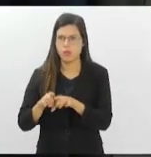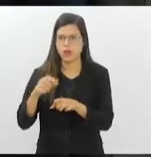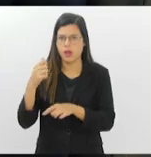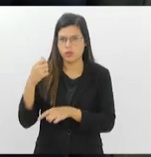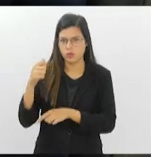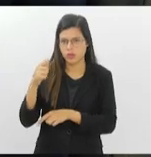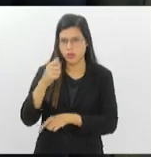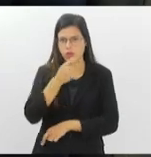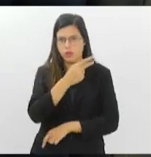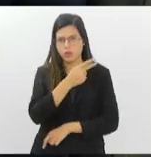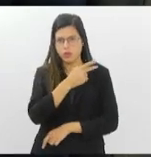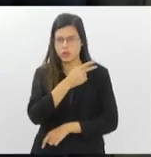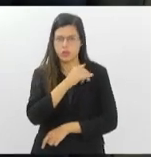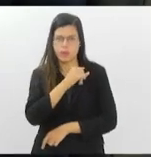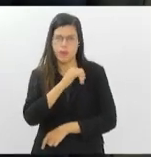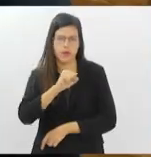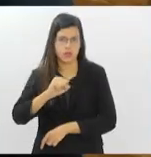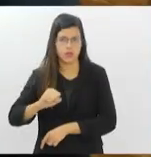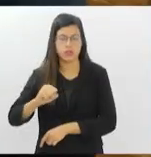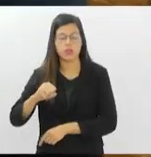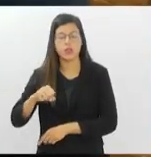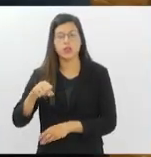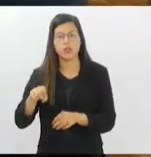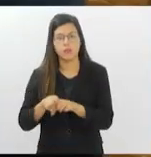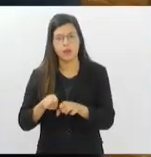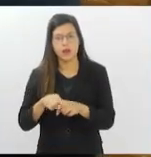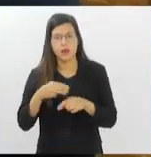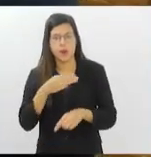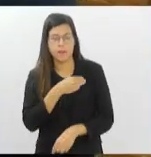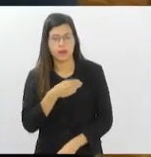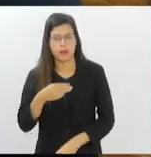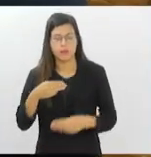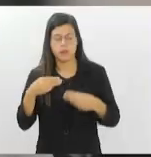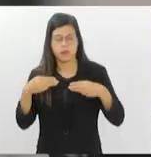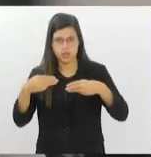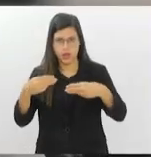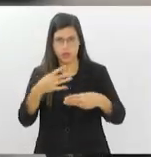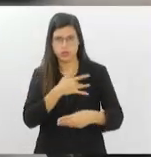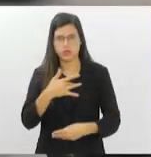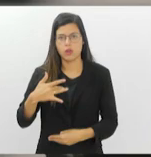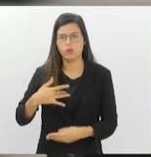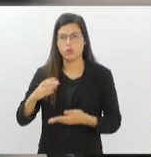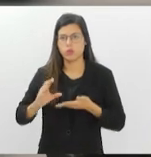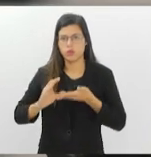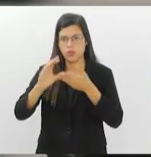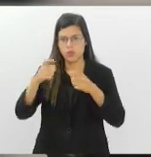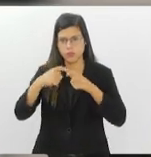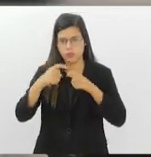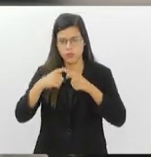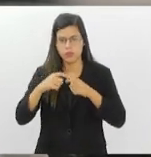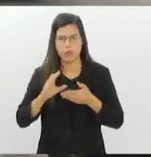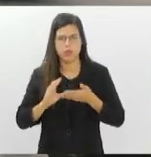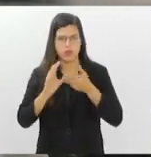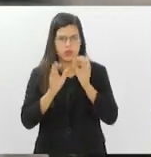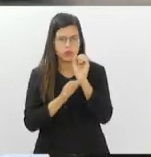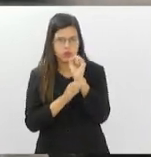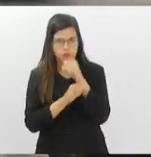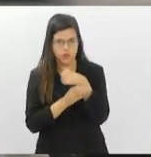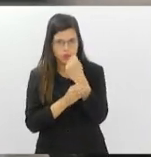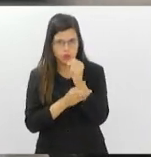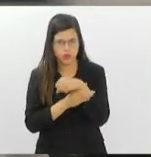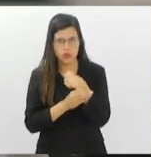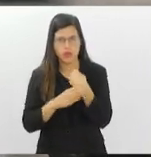Pais Ministério da Saúde Conselho Federal de Medicina do Conselho Regional de fisioterapia e